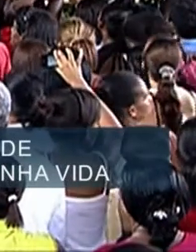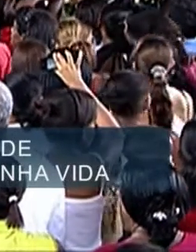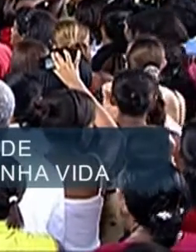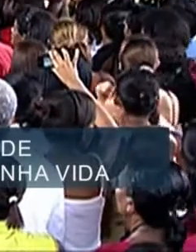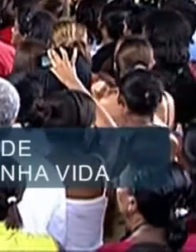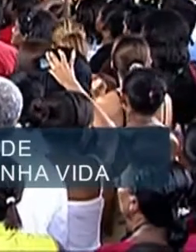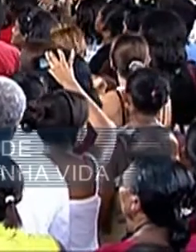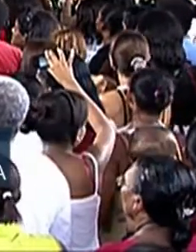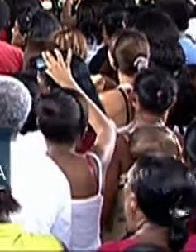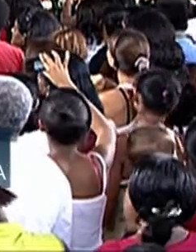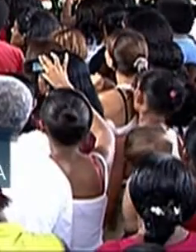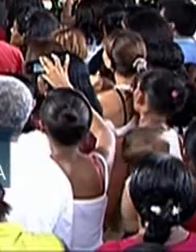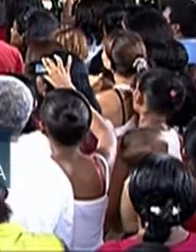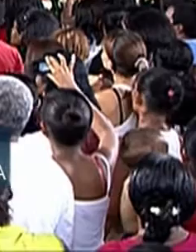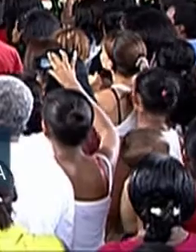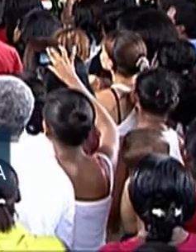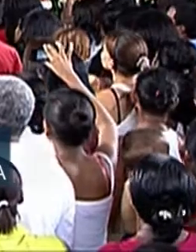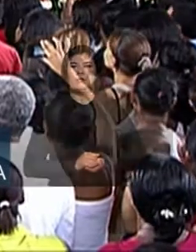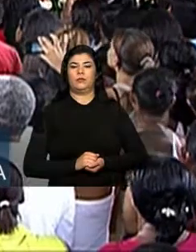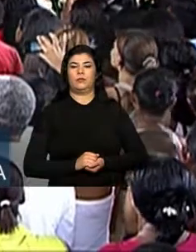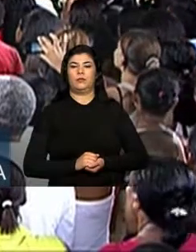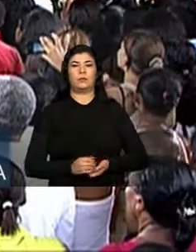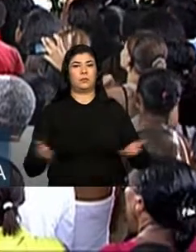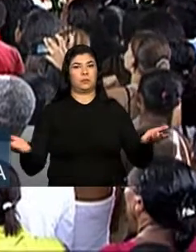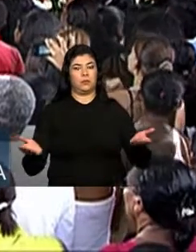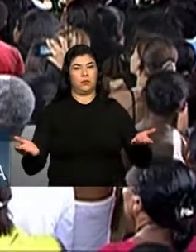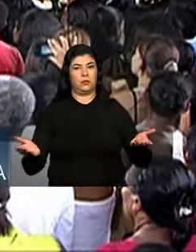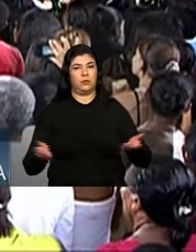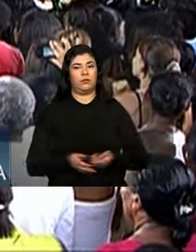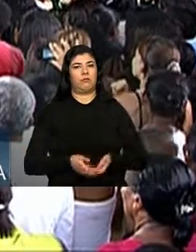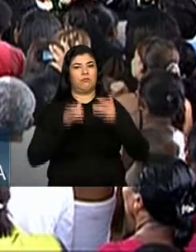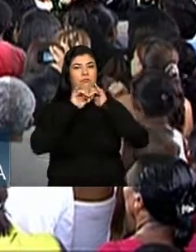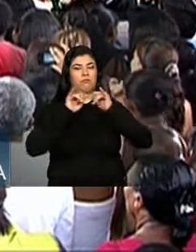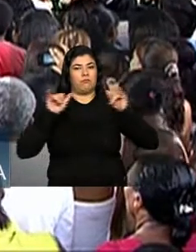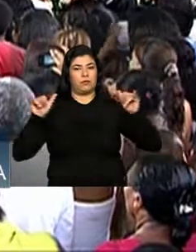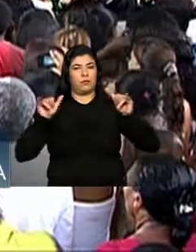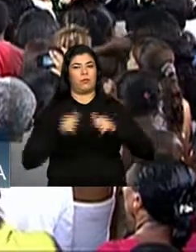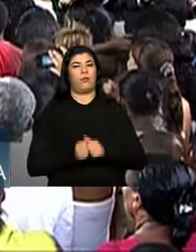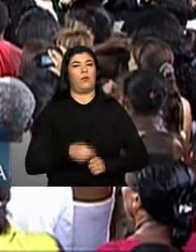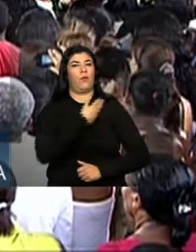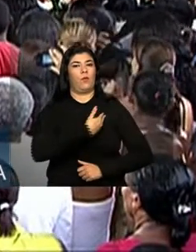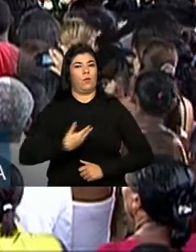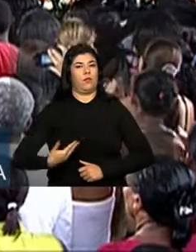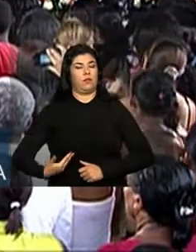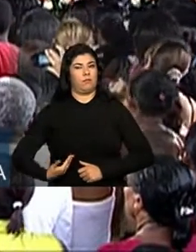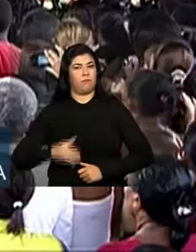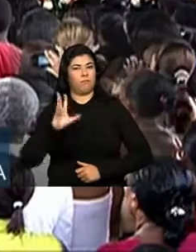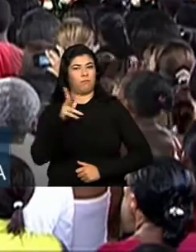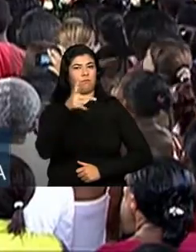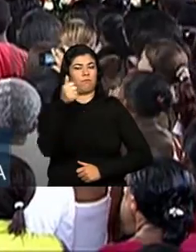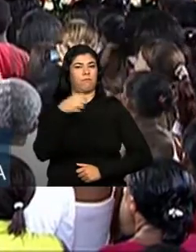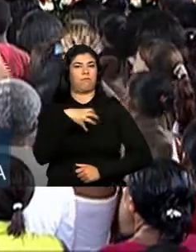E neste momento, vamos ouvir o pronunciamento do excelentíssimo senhor governador da Bahia,